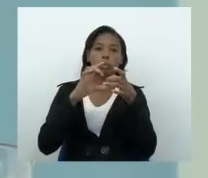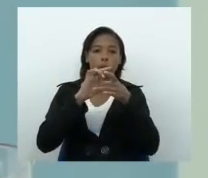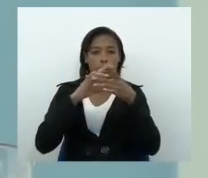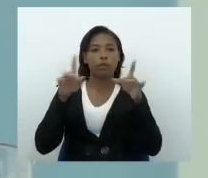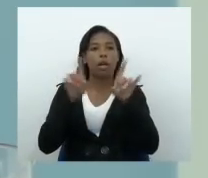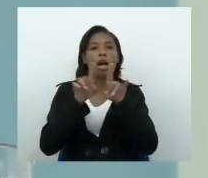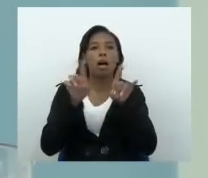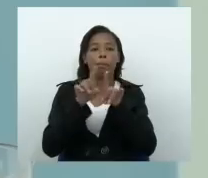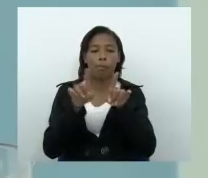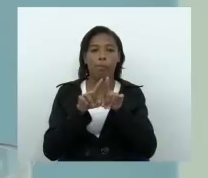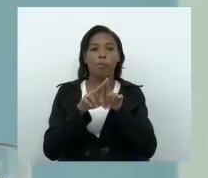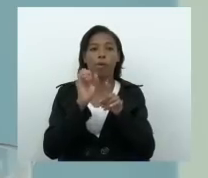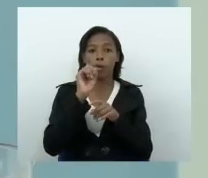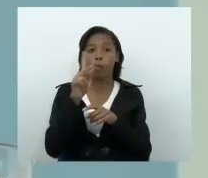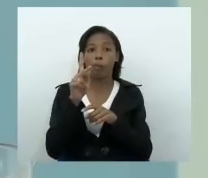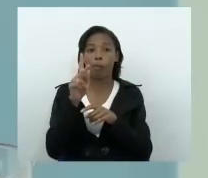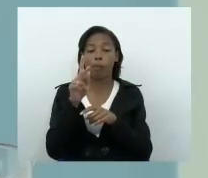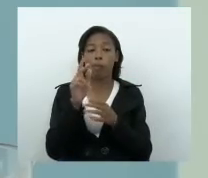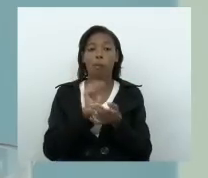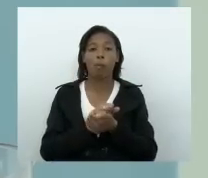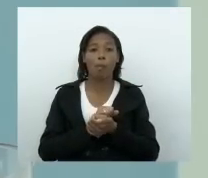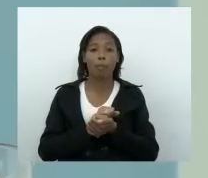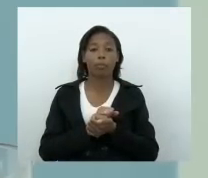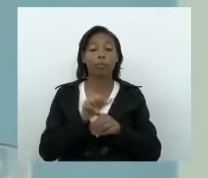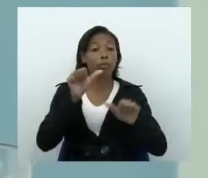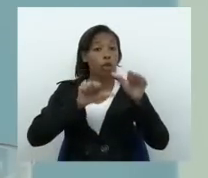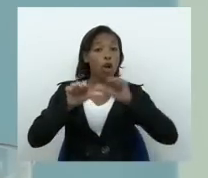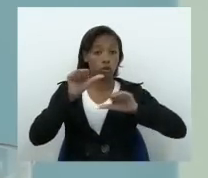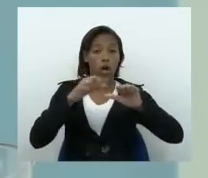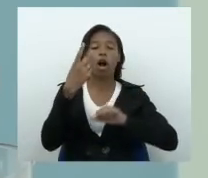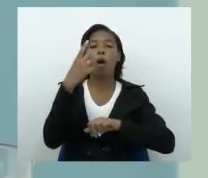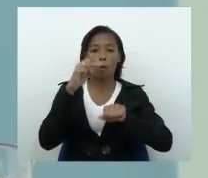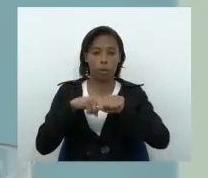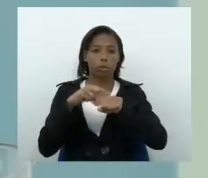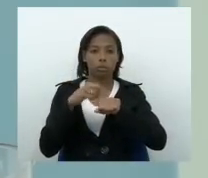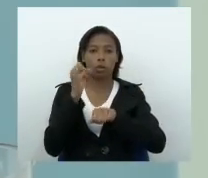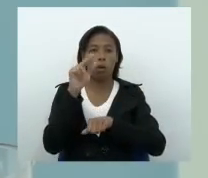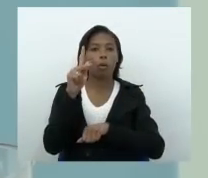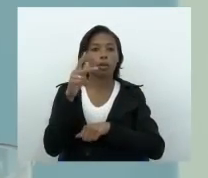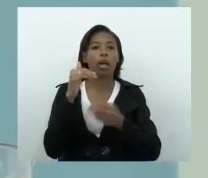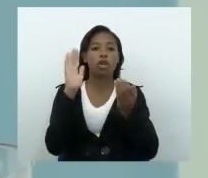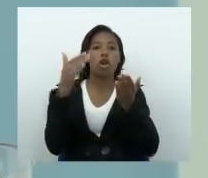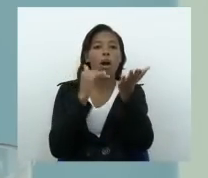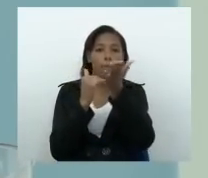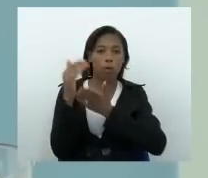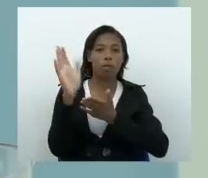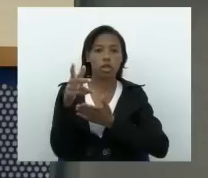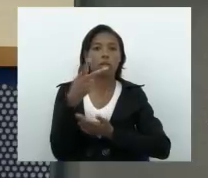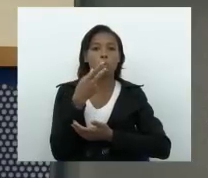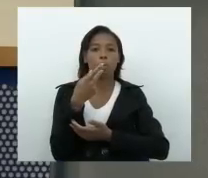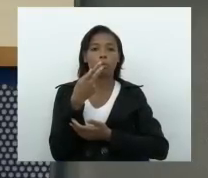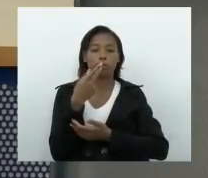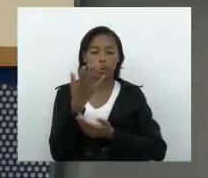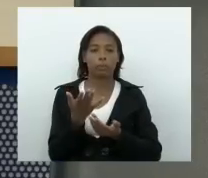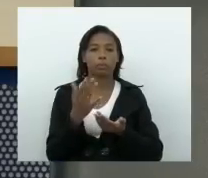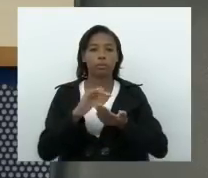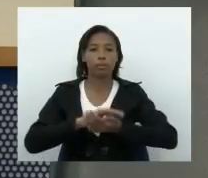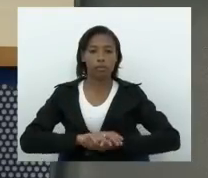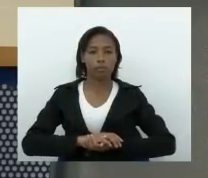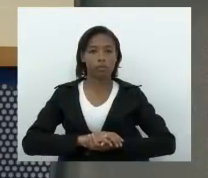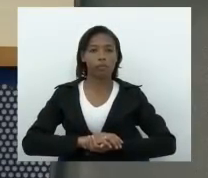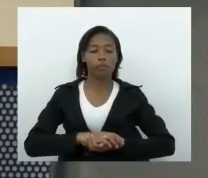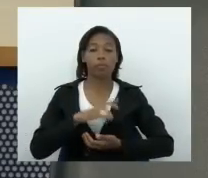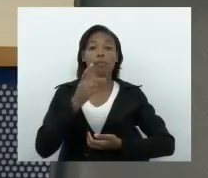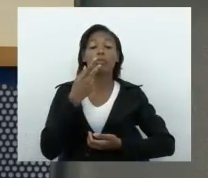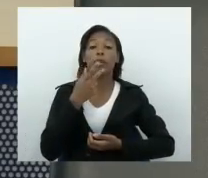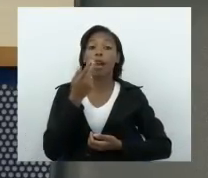até com 1 minuto e meio aqui. Tem 1 minuto e meio. 1 minuto, ok. Candidato Edson Albertão, 1 minuto para suas considerações, aliás, considerações finais,